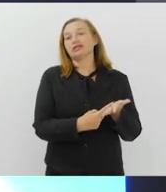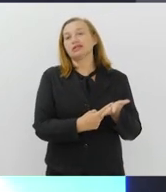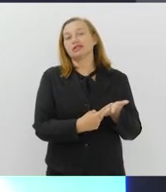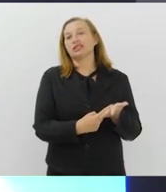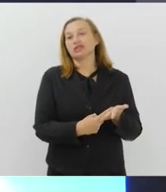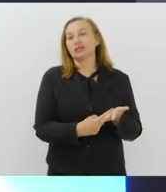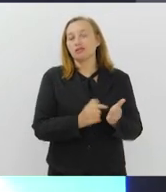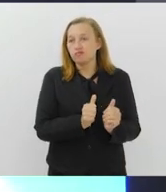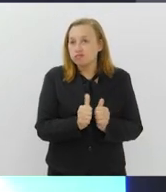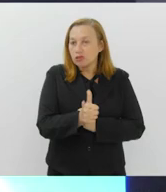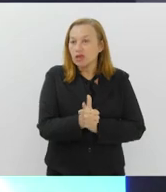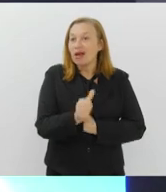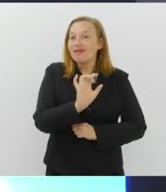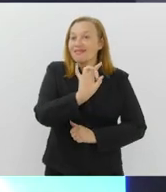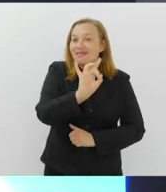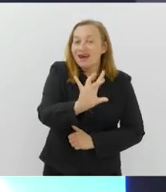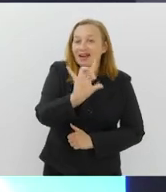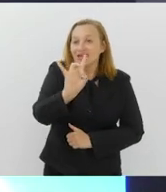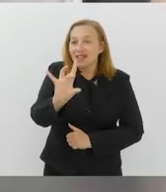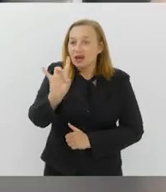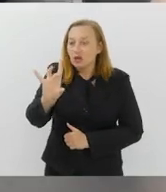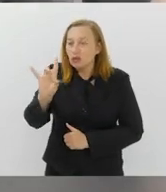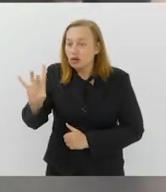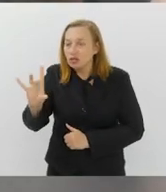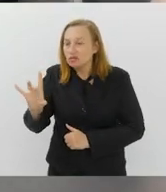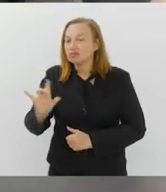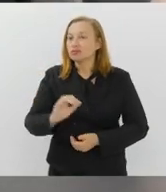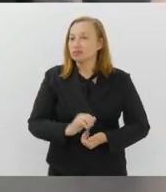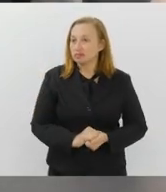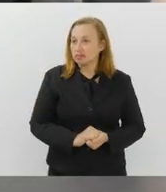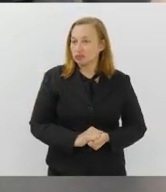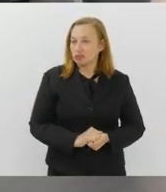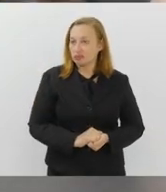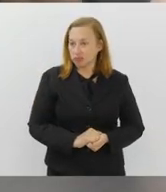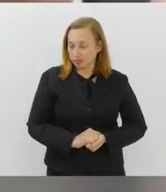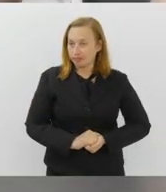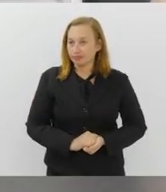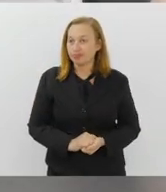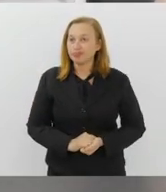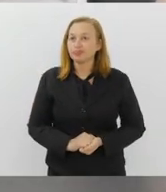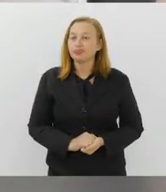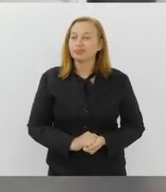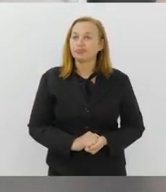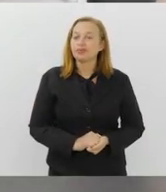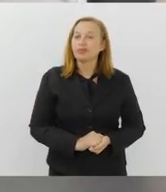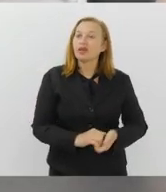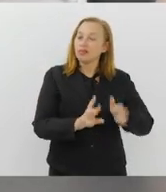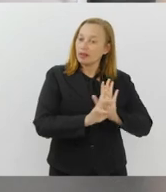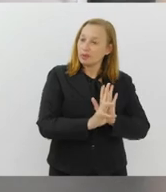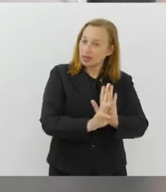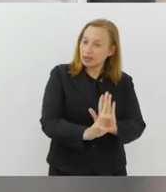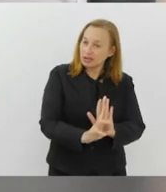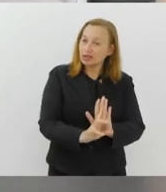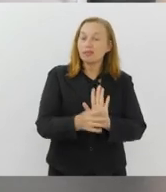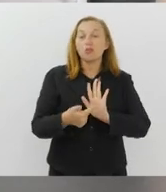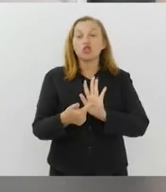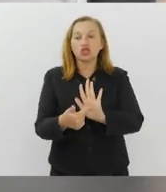que cada um destes personagens aqui tem demonstrado ao